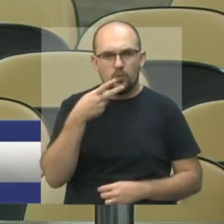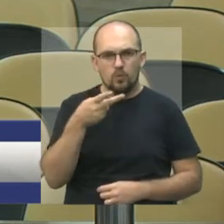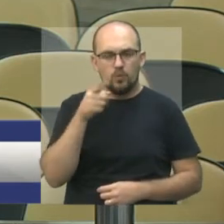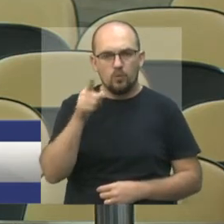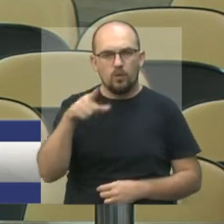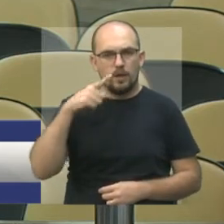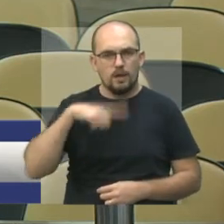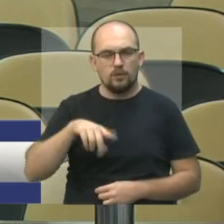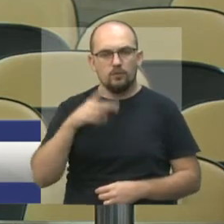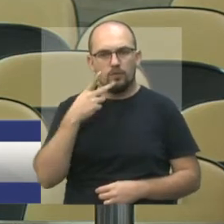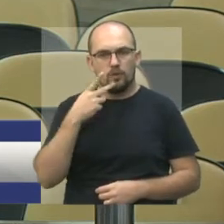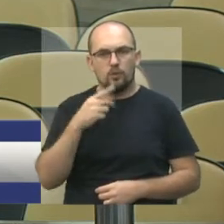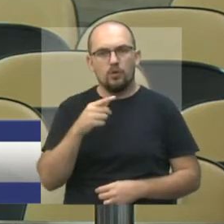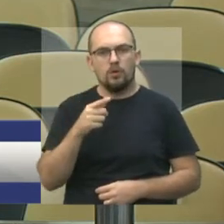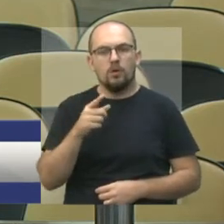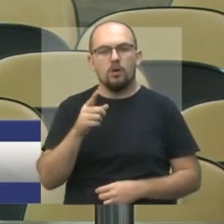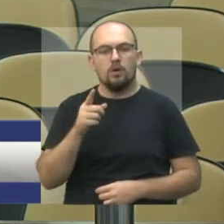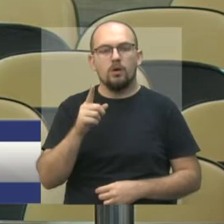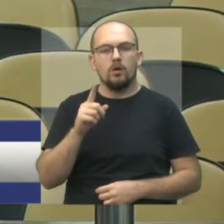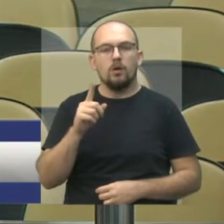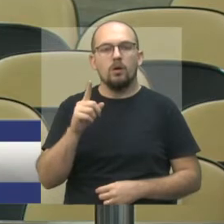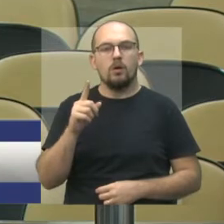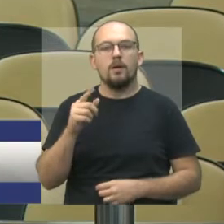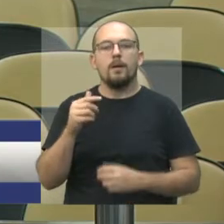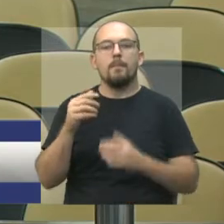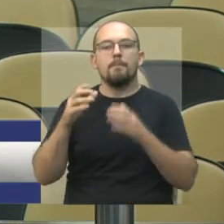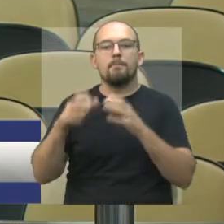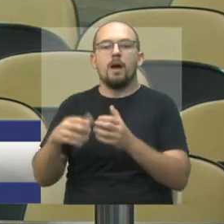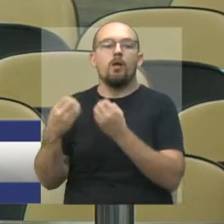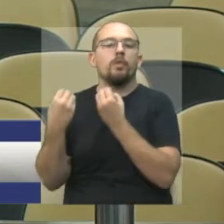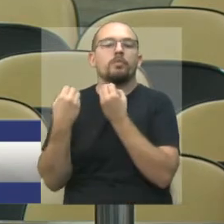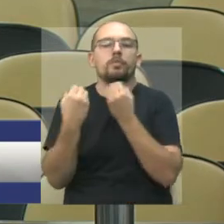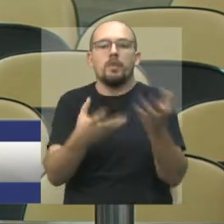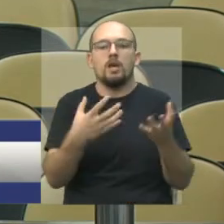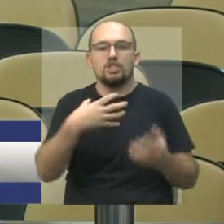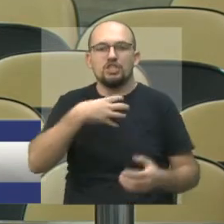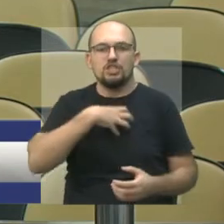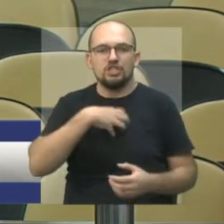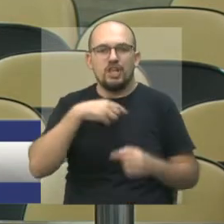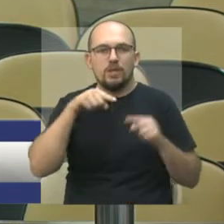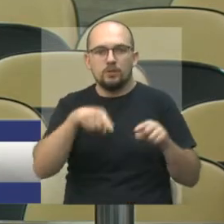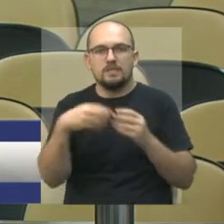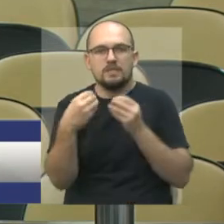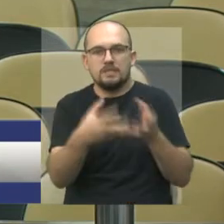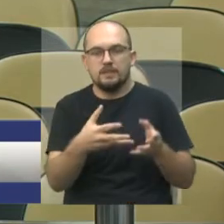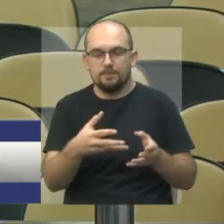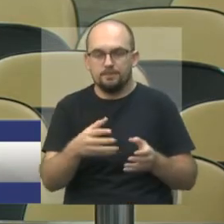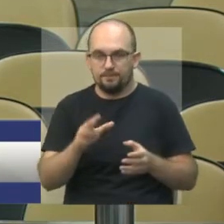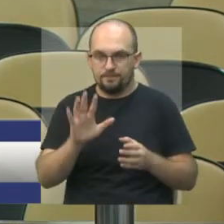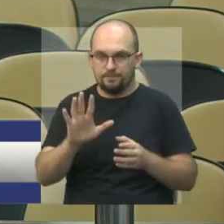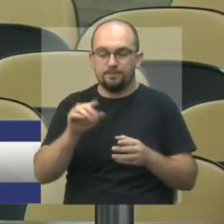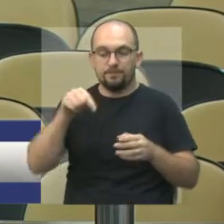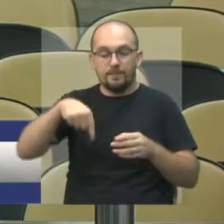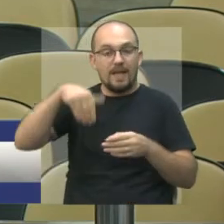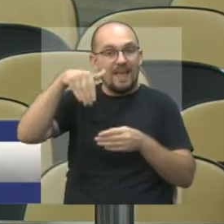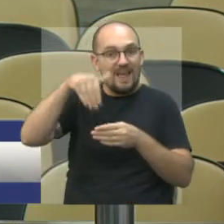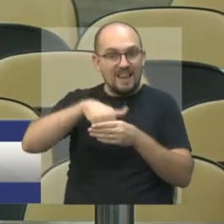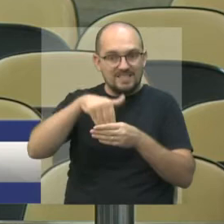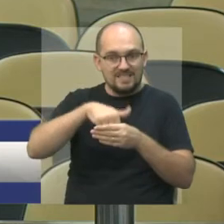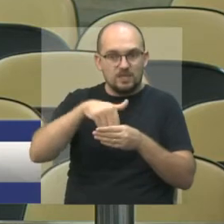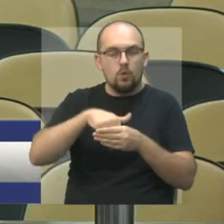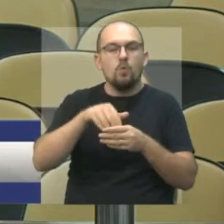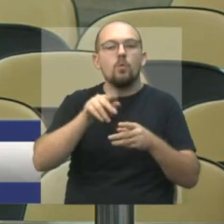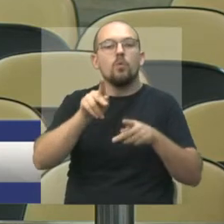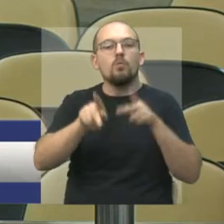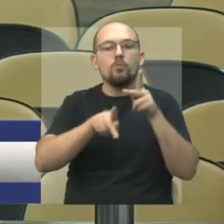que não deveria ter sido entregue o bairro do jeito que foi. Nessa eleição, a população deu ao